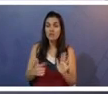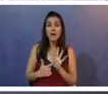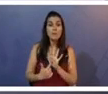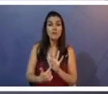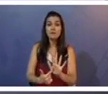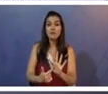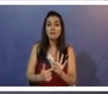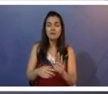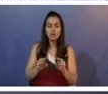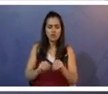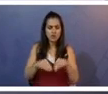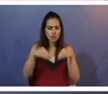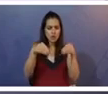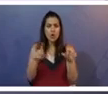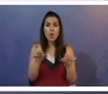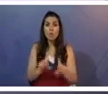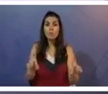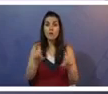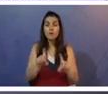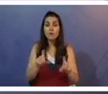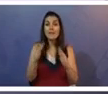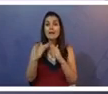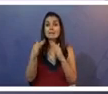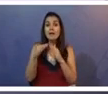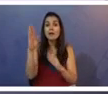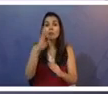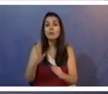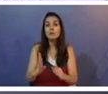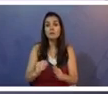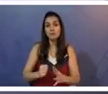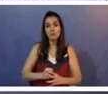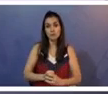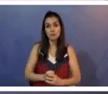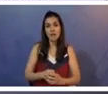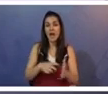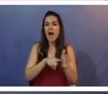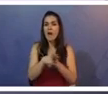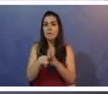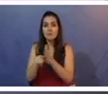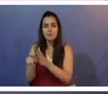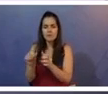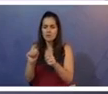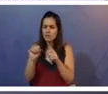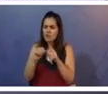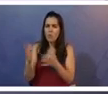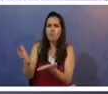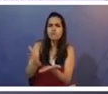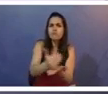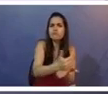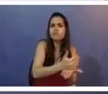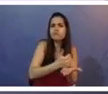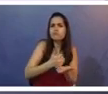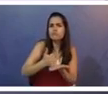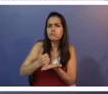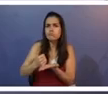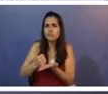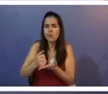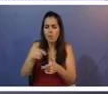desses dispositivos nos domicílios brasileiros. A pesquisa que coletou os dados entre